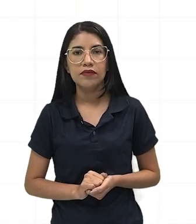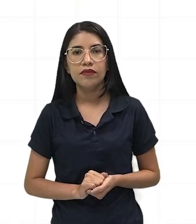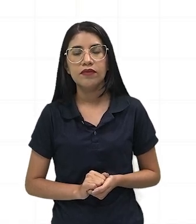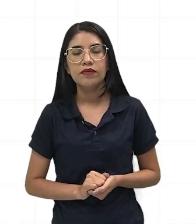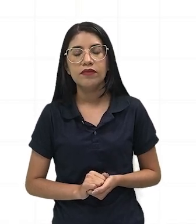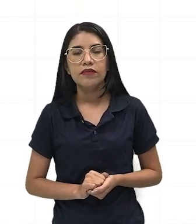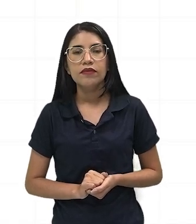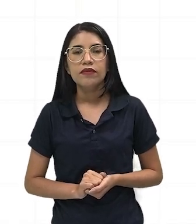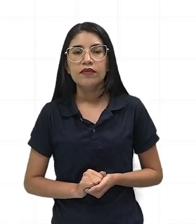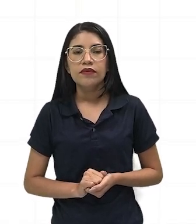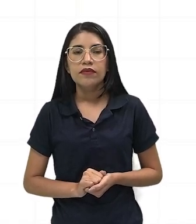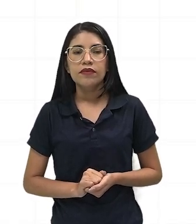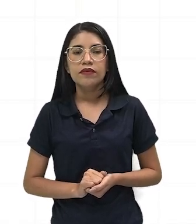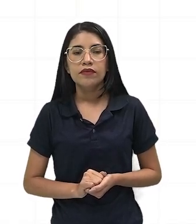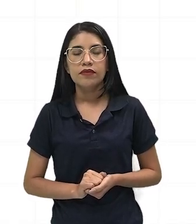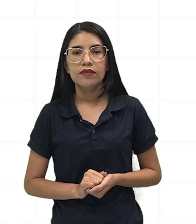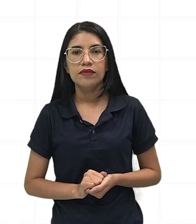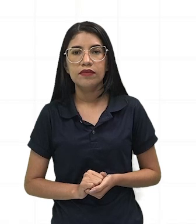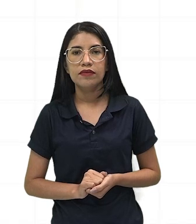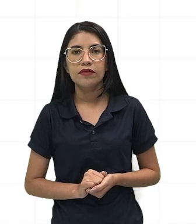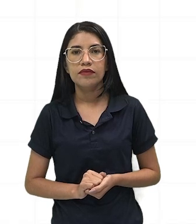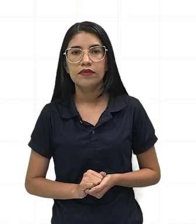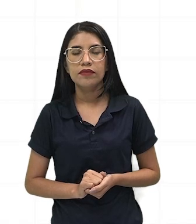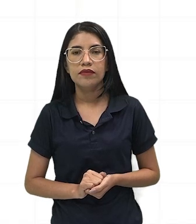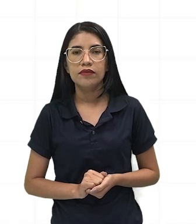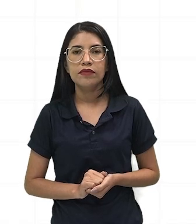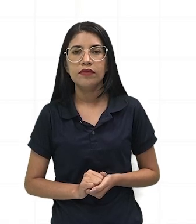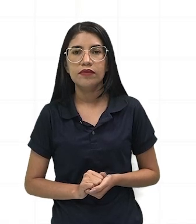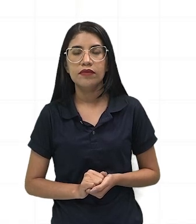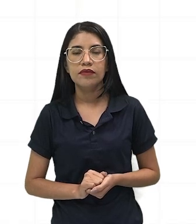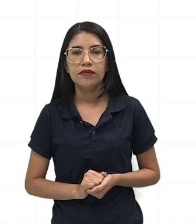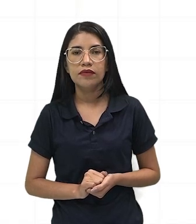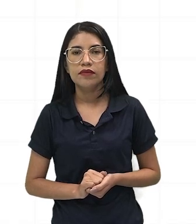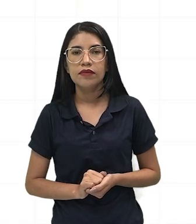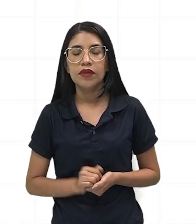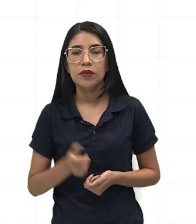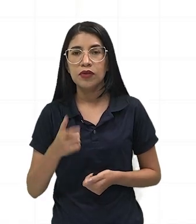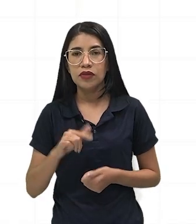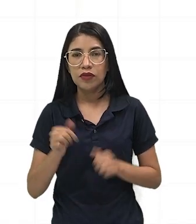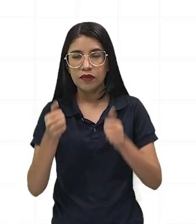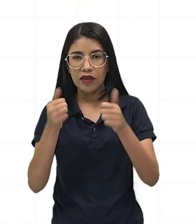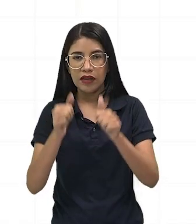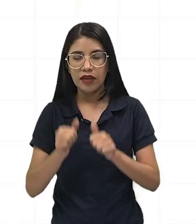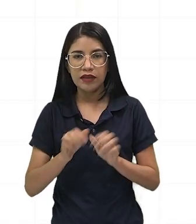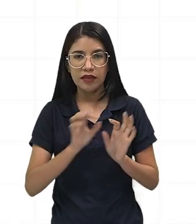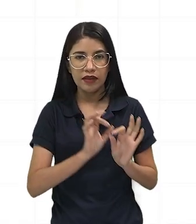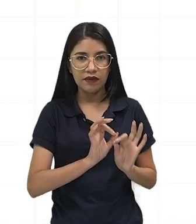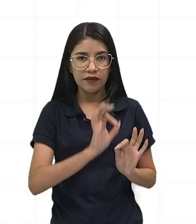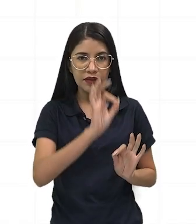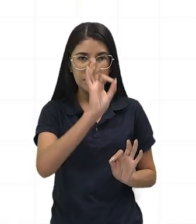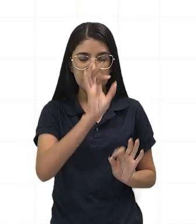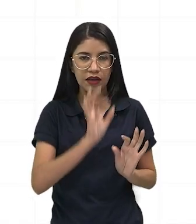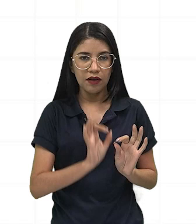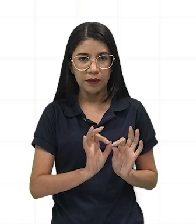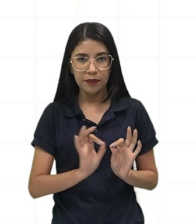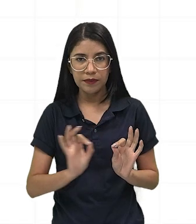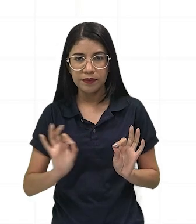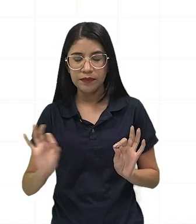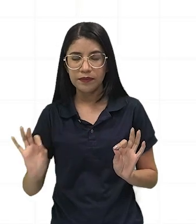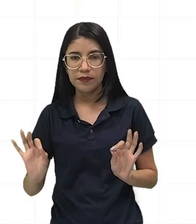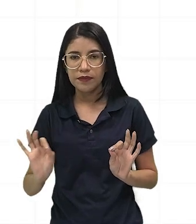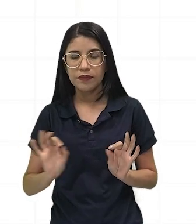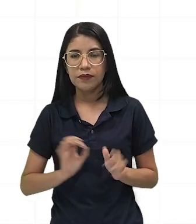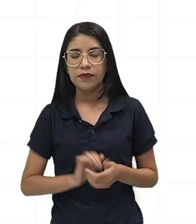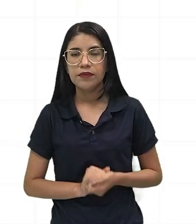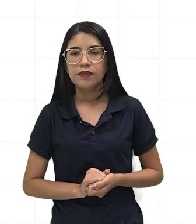novamente, lá de Descartes, né, ó, na vertical e na